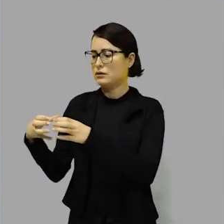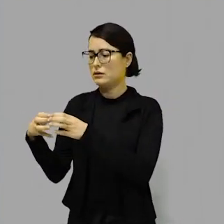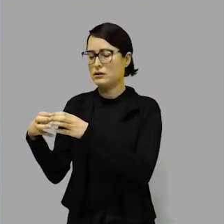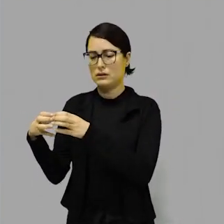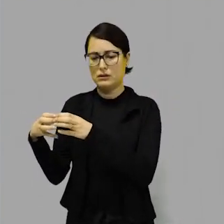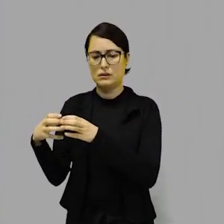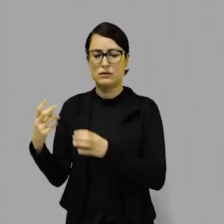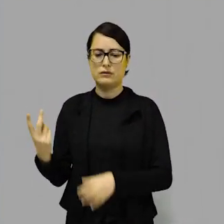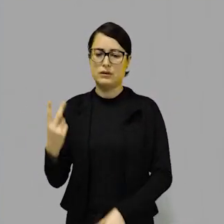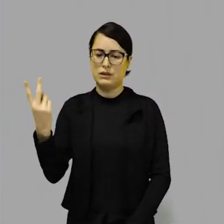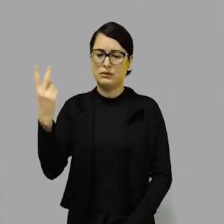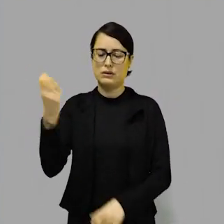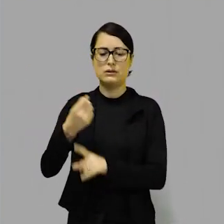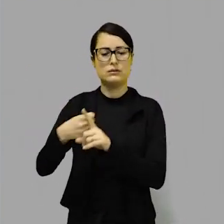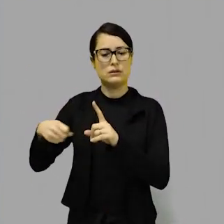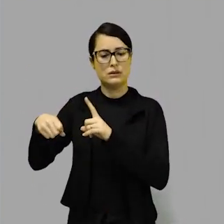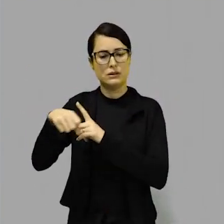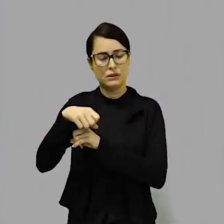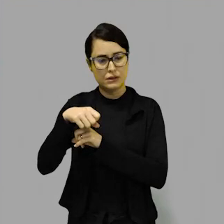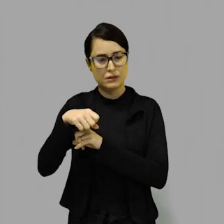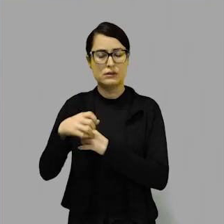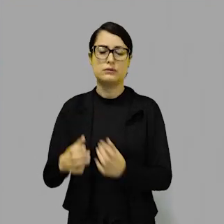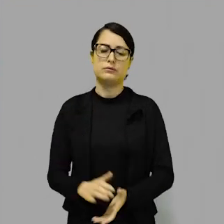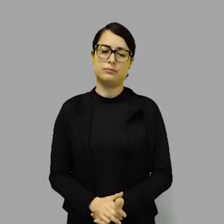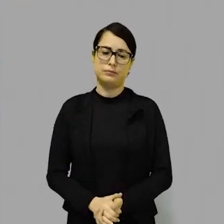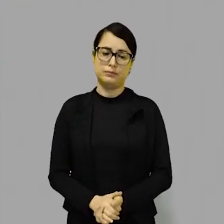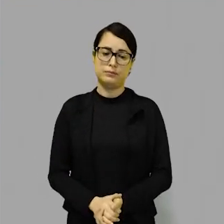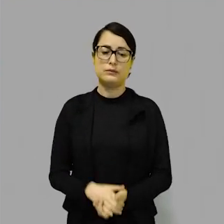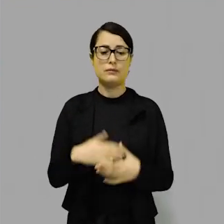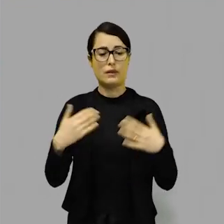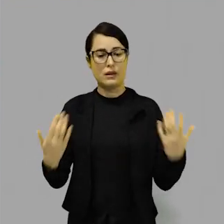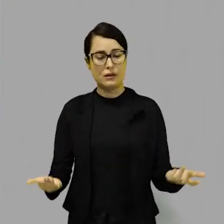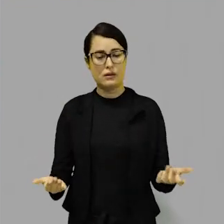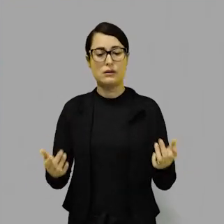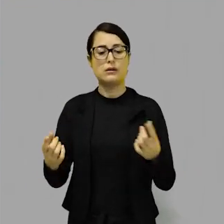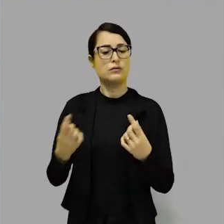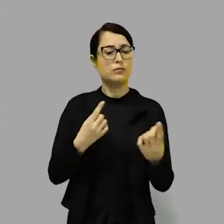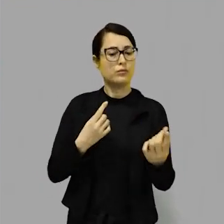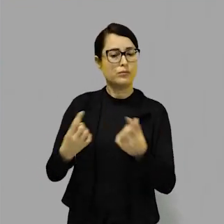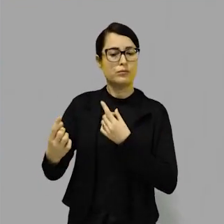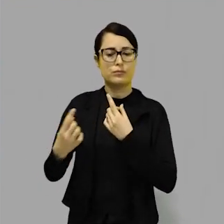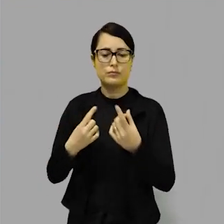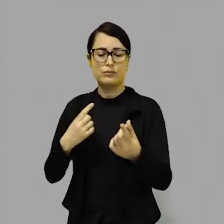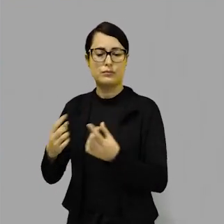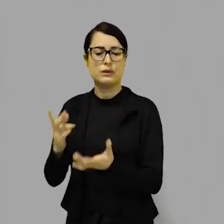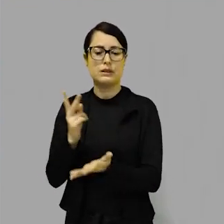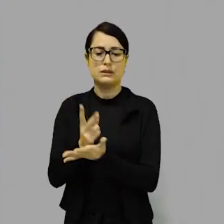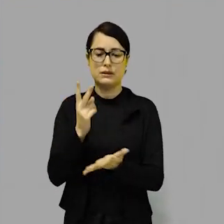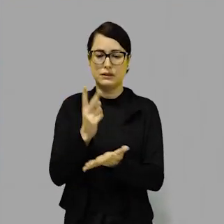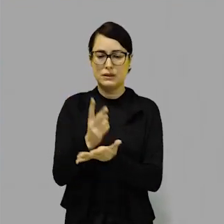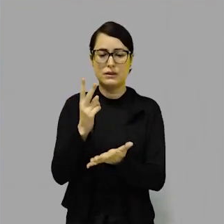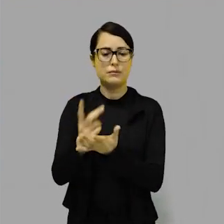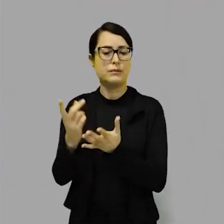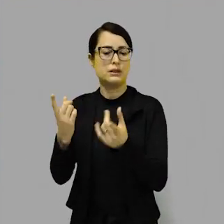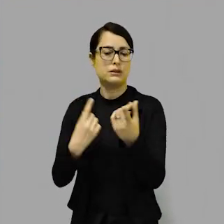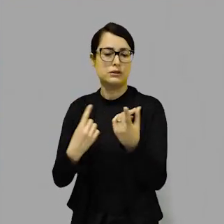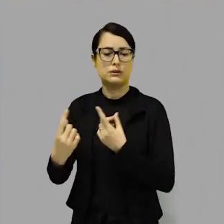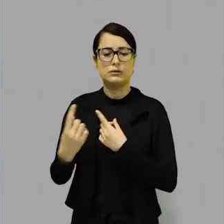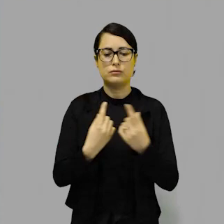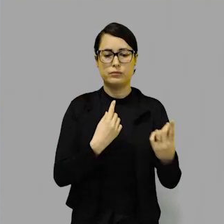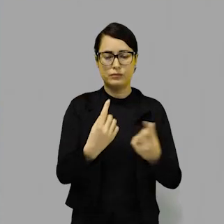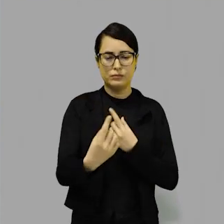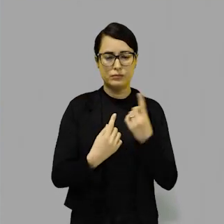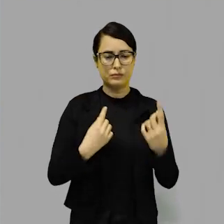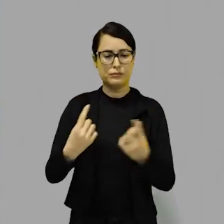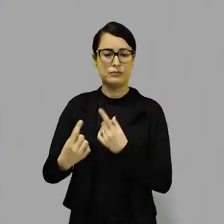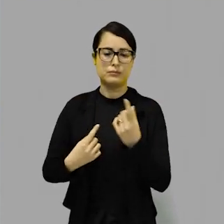dos valores sociais também. Por isso, forma dialética. É como se fosse um eterno e constante diálogo